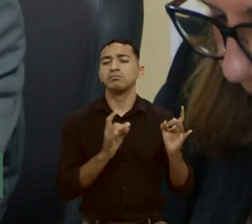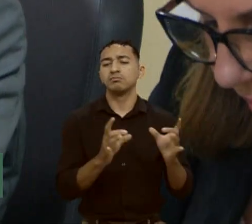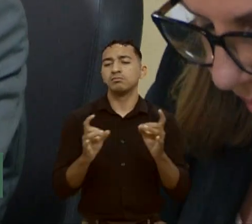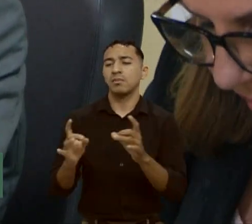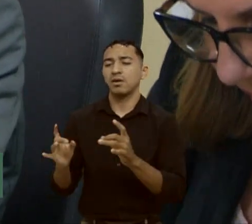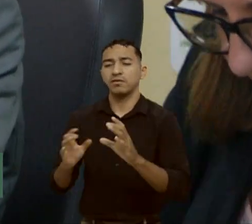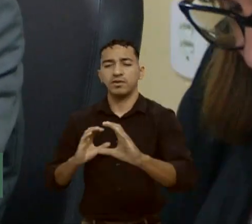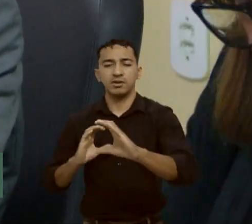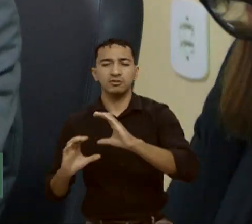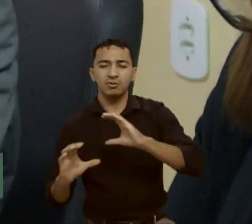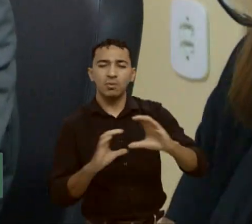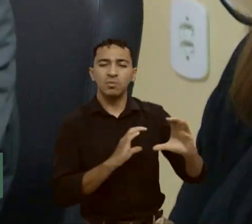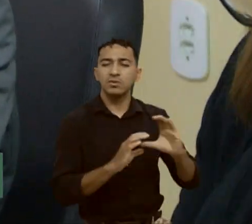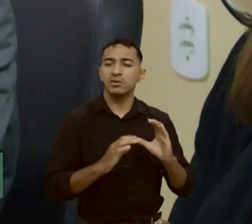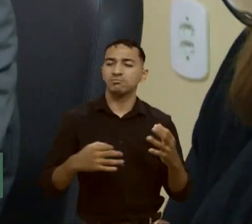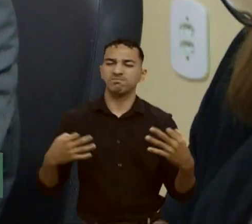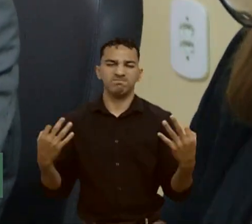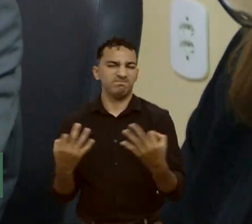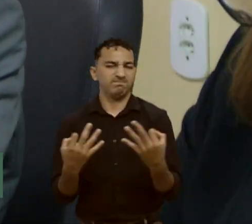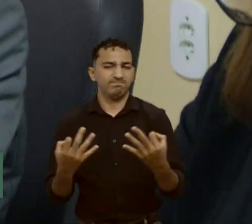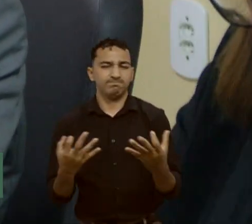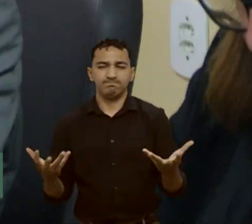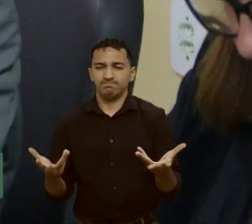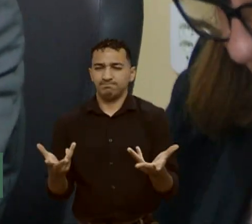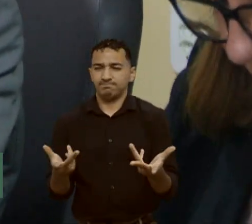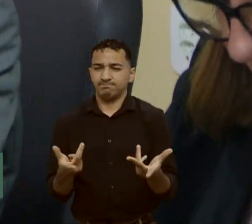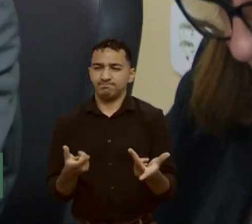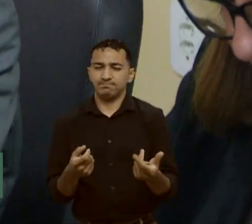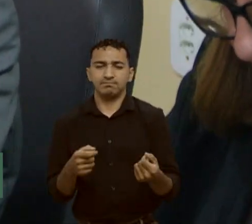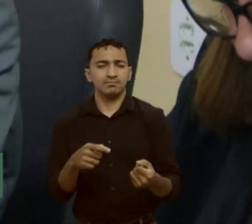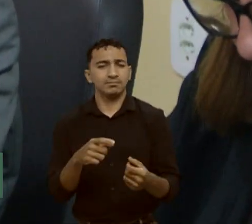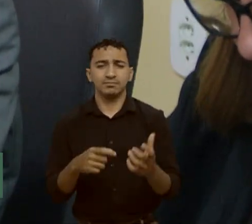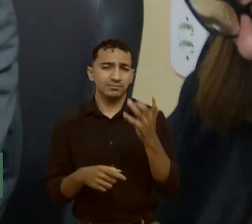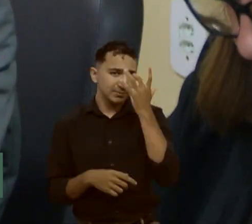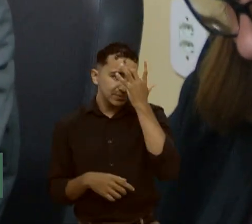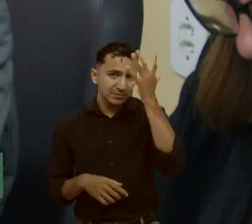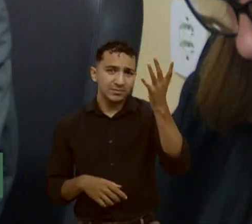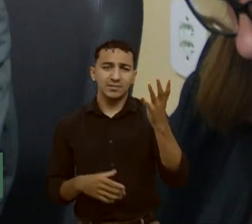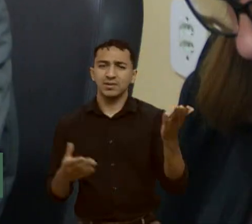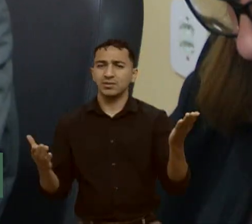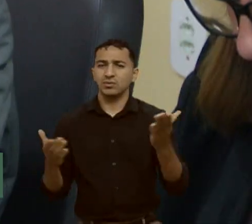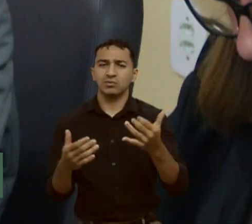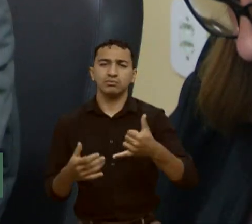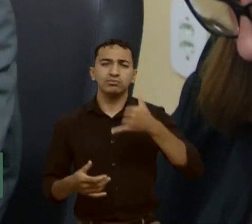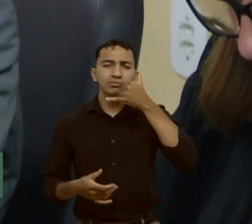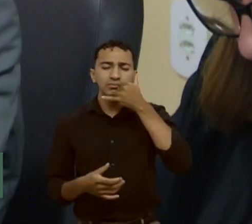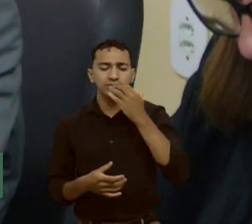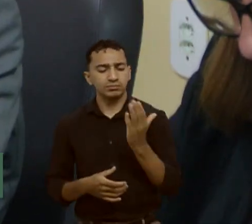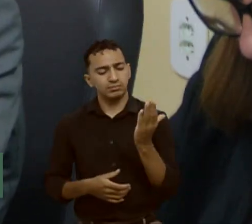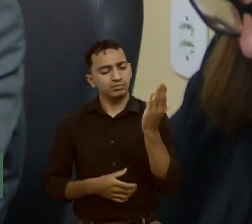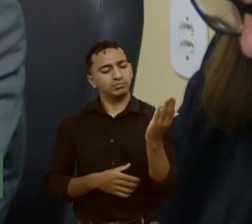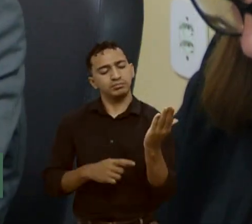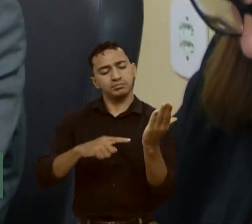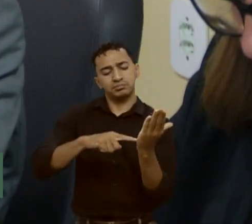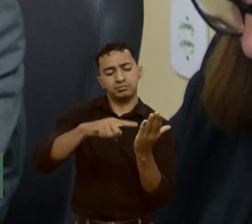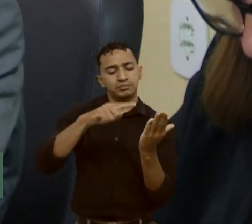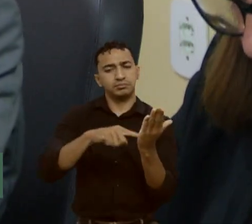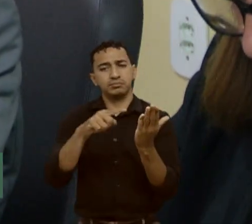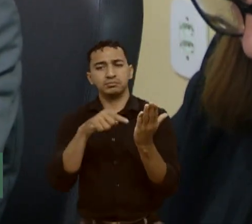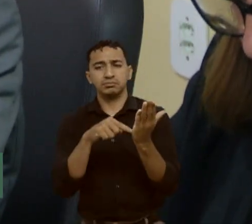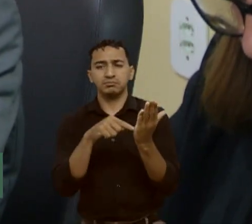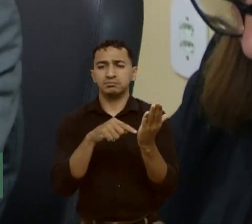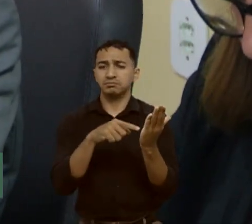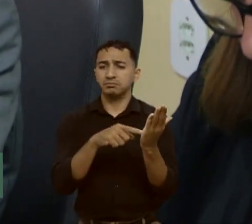desconsiderar isso, certo? É muito prático, cada um de nós hoje está com o seu dispositivo móvel eletrônico, que também liga,